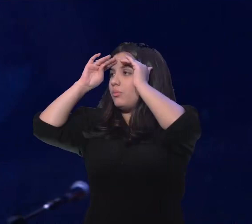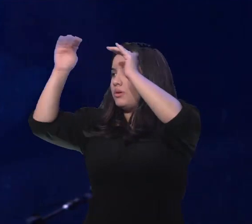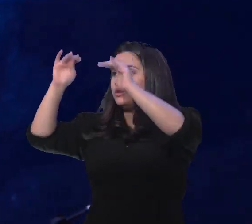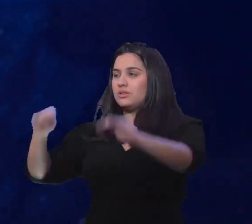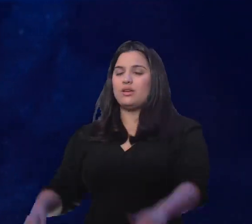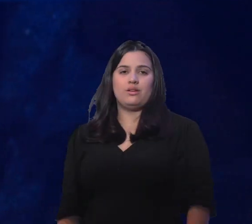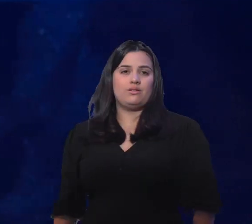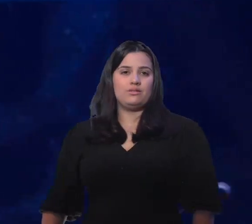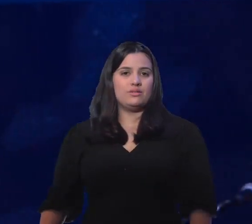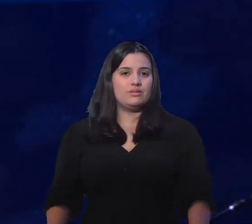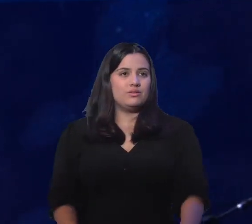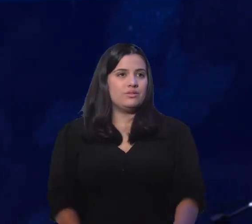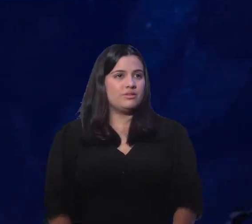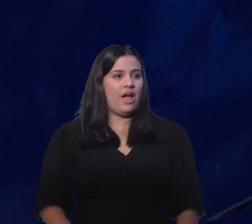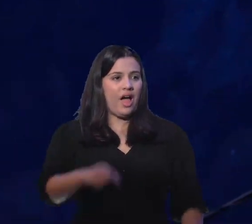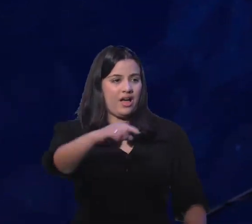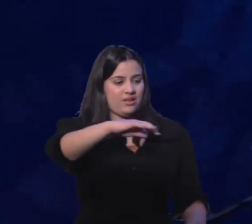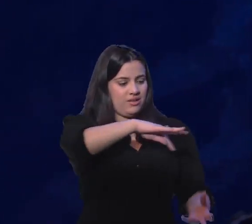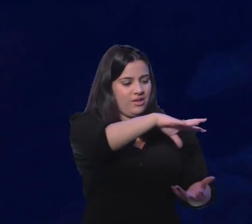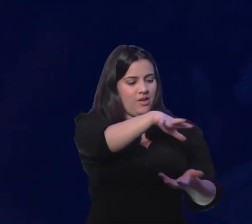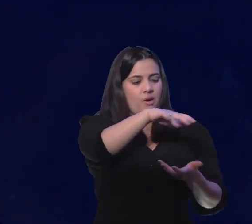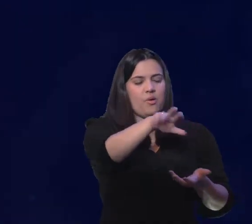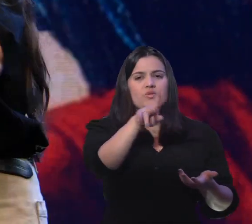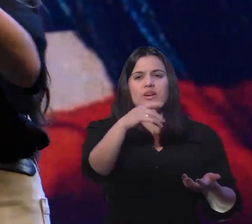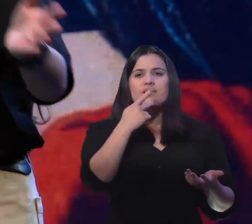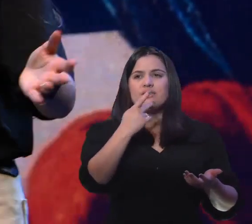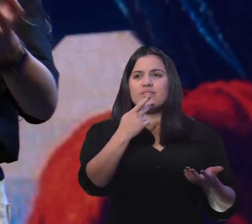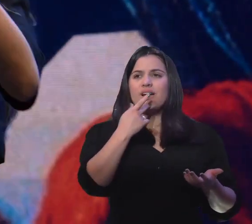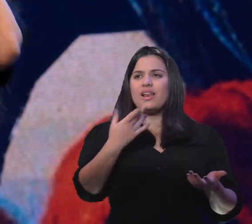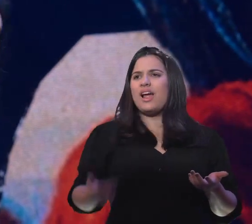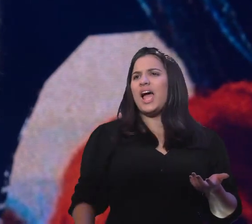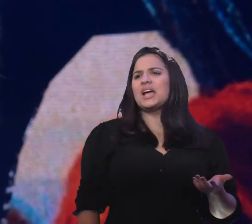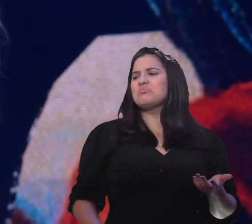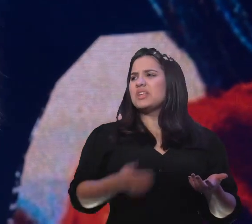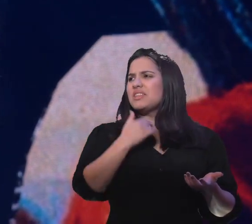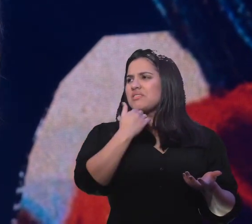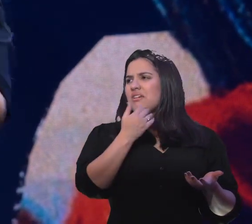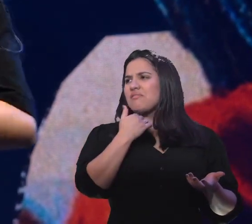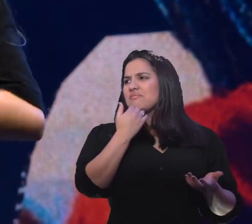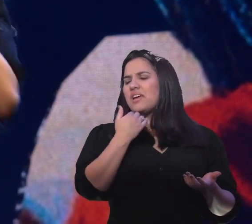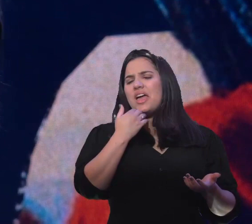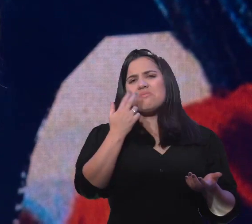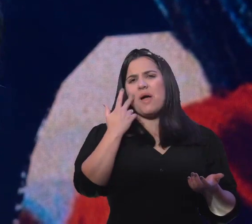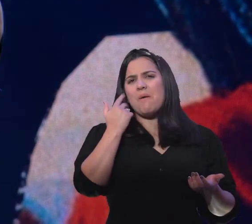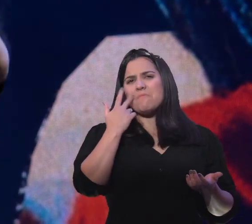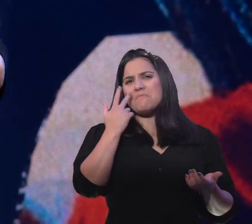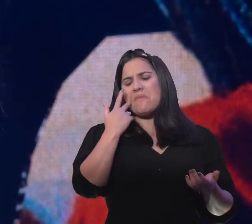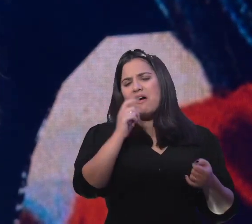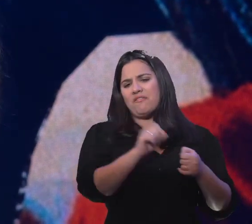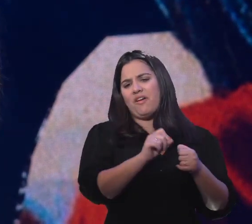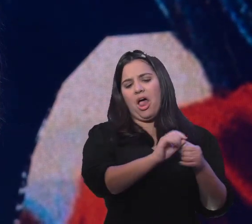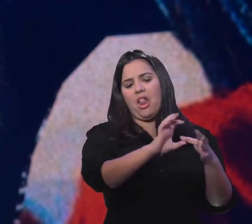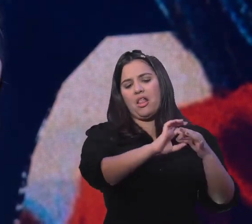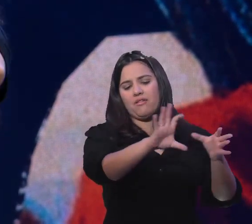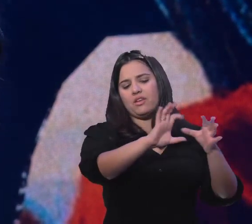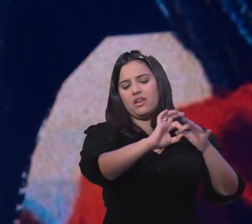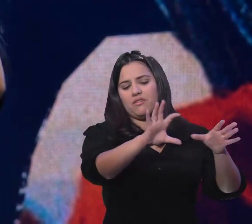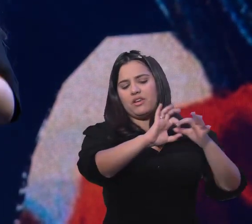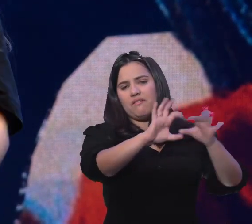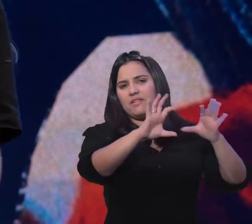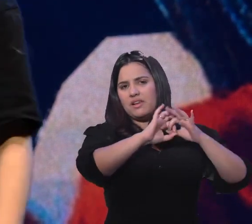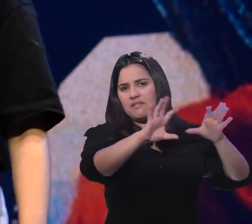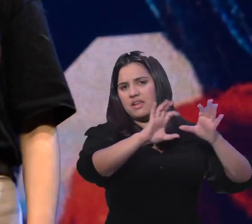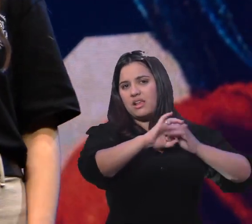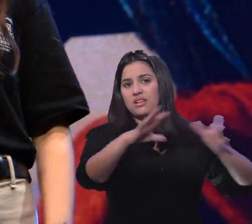culto. O mundo vai te dizer que o que você está fazendo não tem nada demais, é de boa, faça. Faz o que você quiser, faz o que te deixa feliz, faz o que está